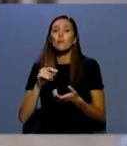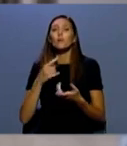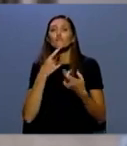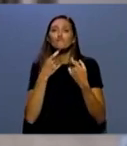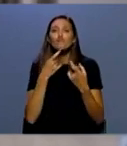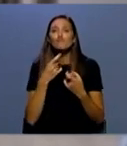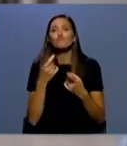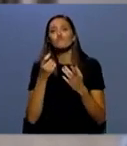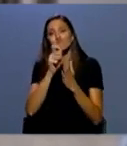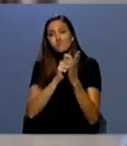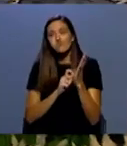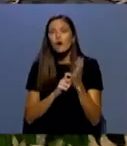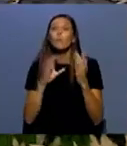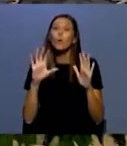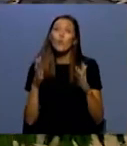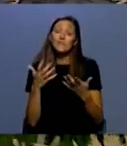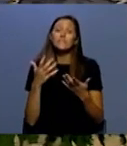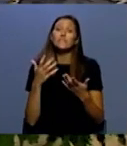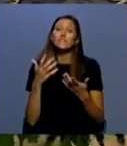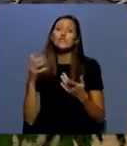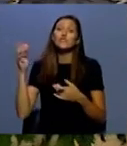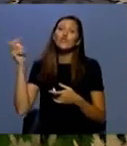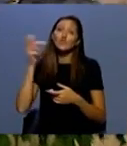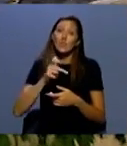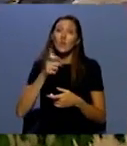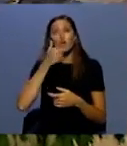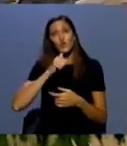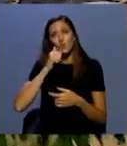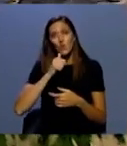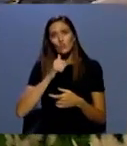Tudo para que a chegada aos Açores seja feita da forma mais calma e rápida possível.